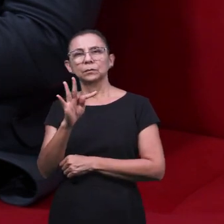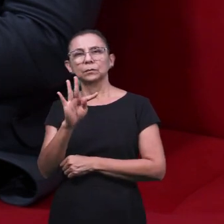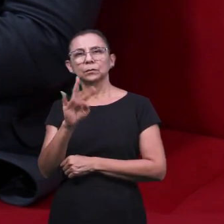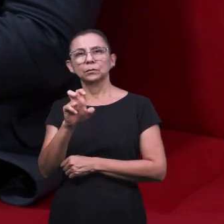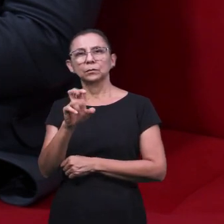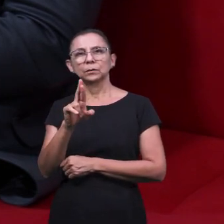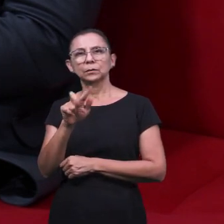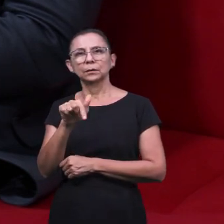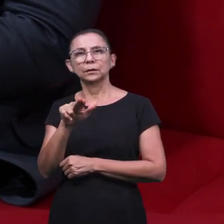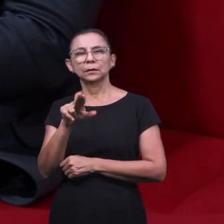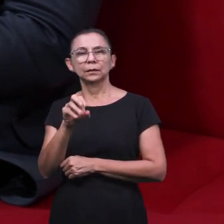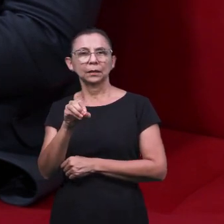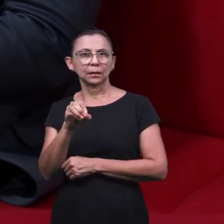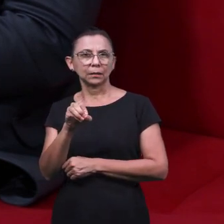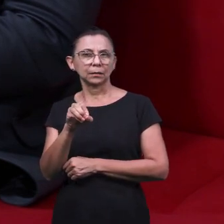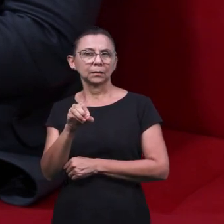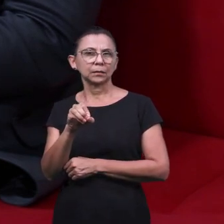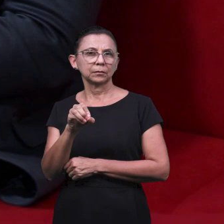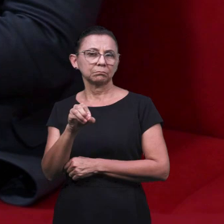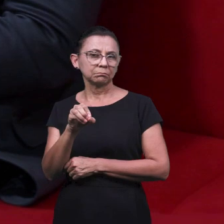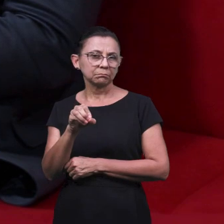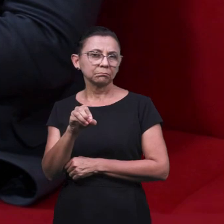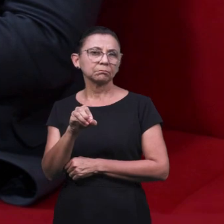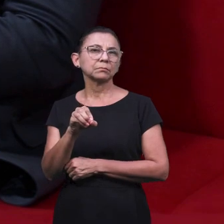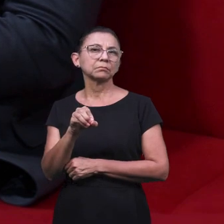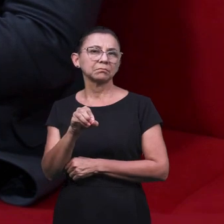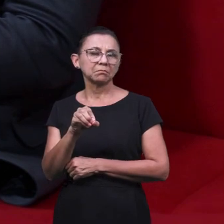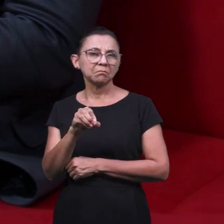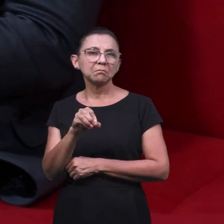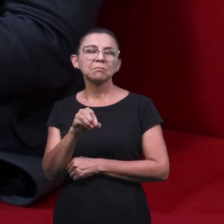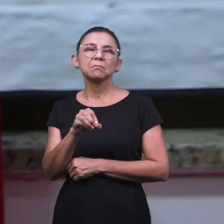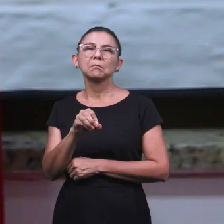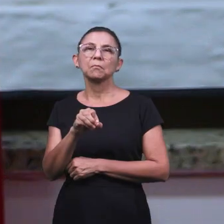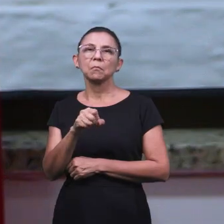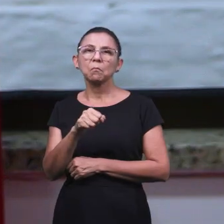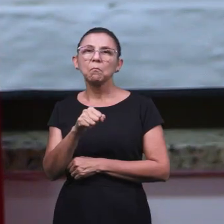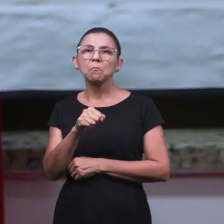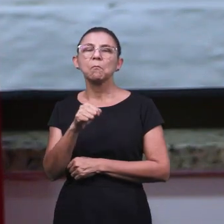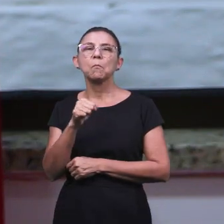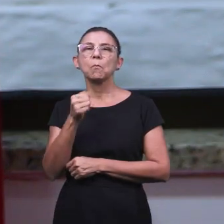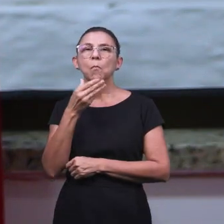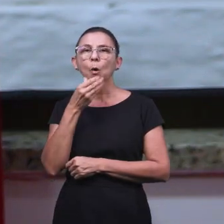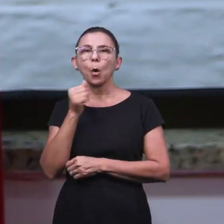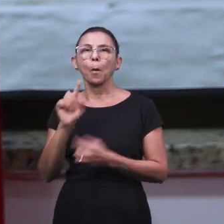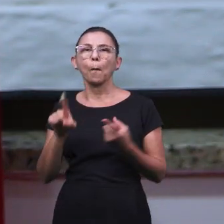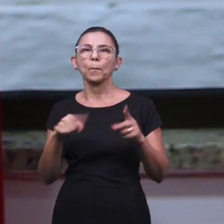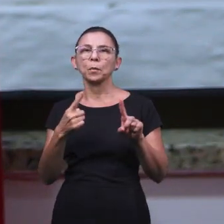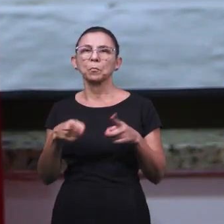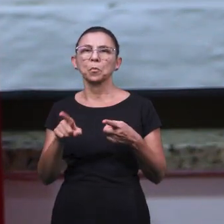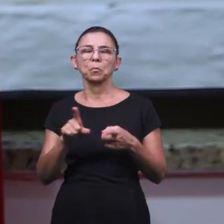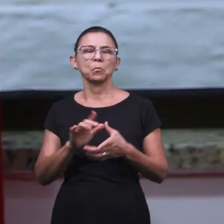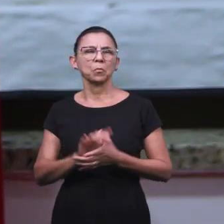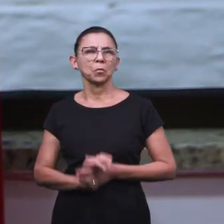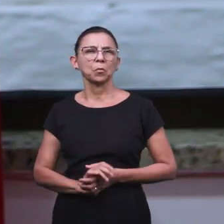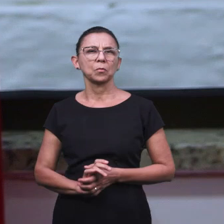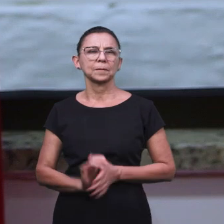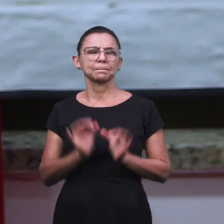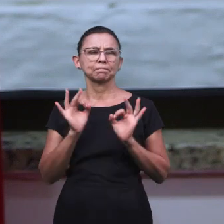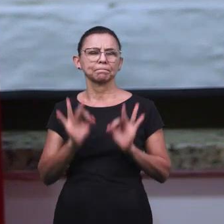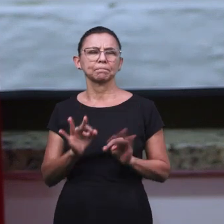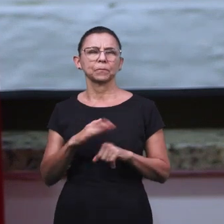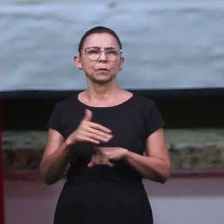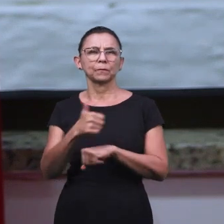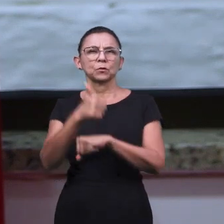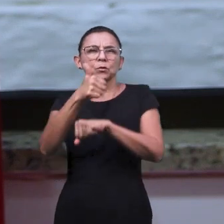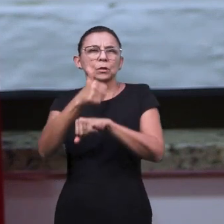digo, mas talvez tenha sido o maior músico da civilização ocidental, em competência, cabeça, tudo que fosse,